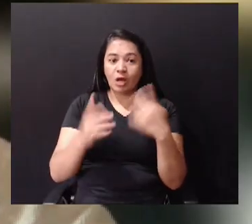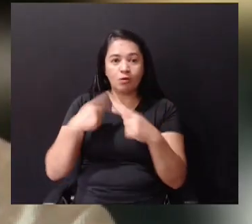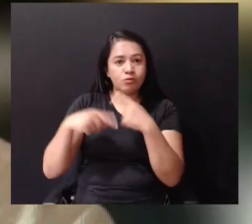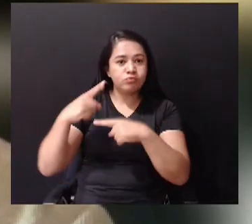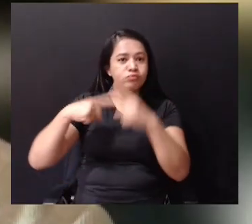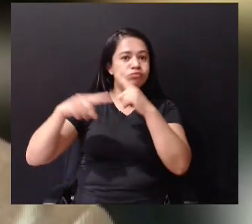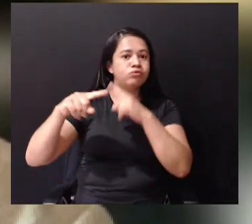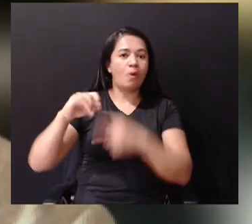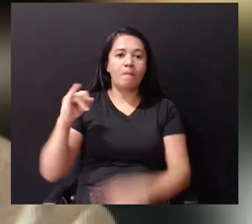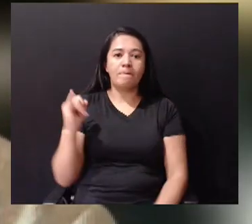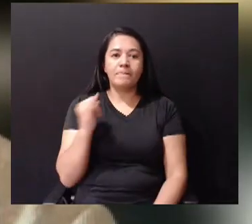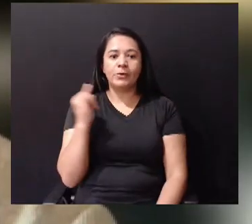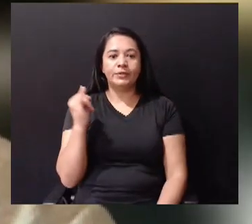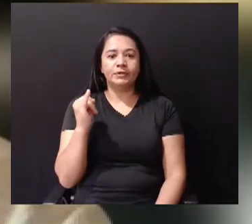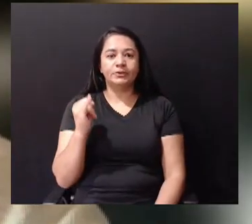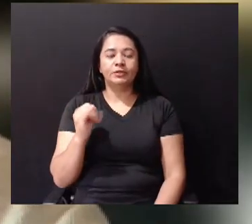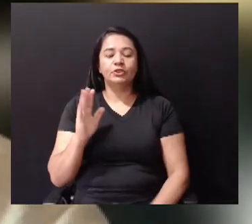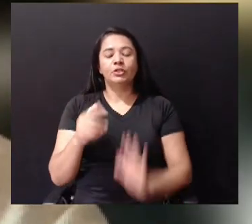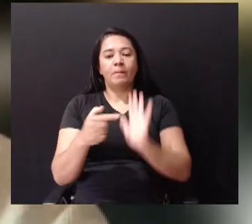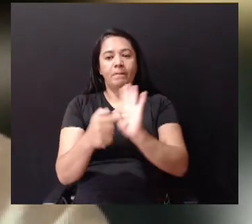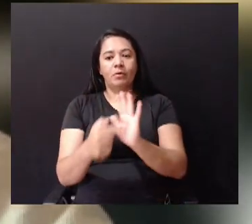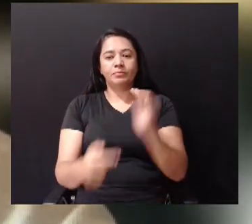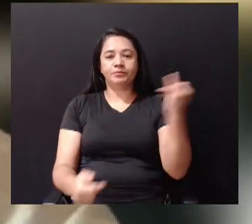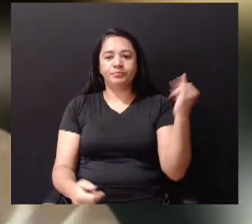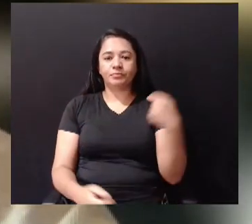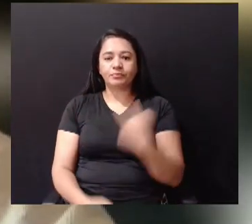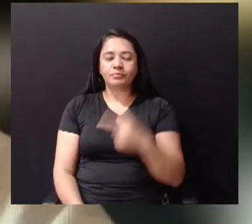demonstrada a importância, e a gente consegue, de fato,